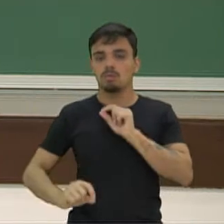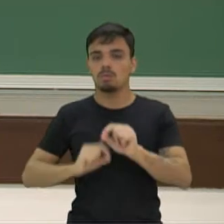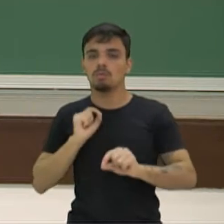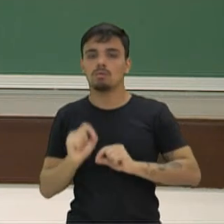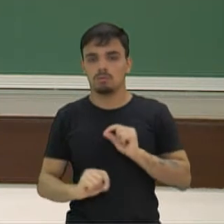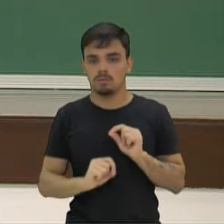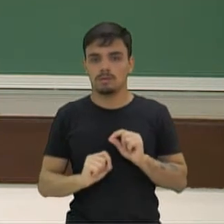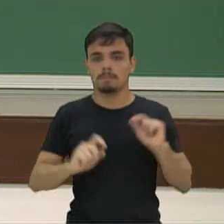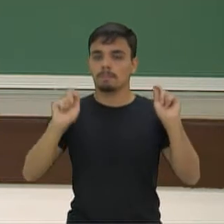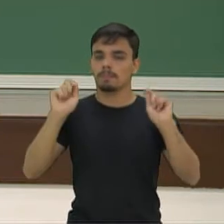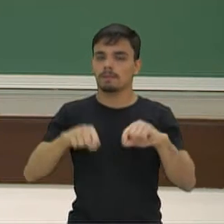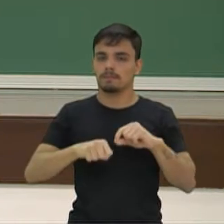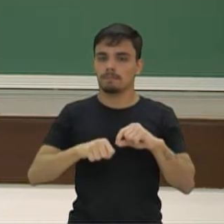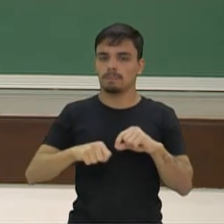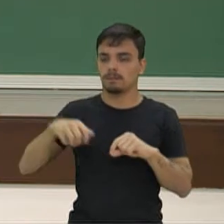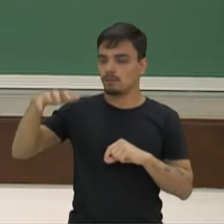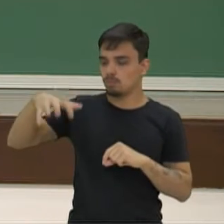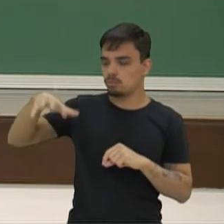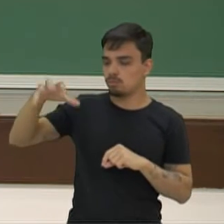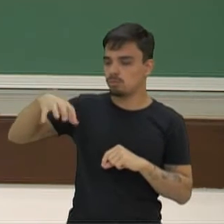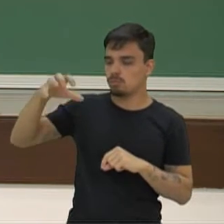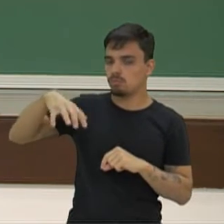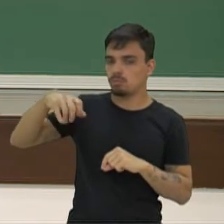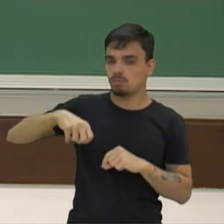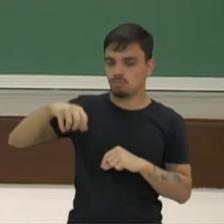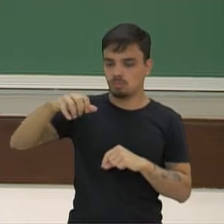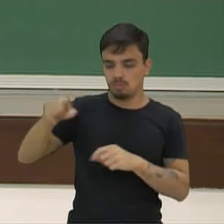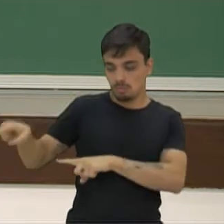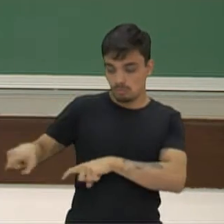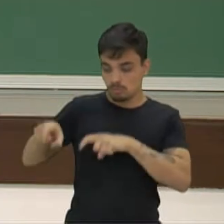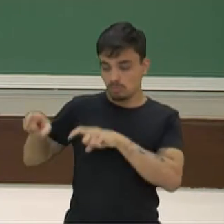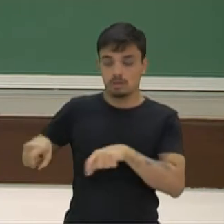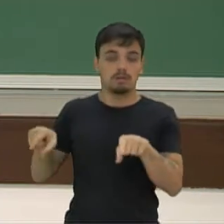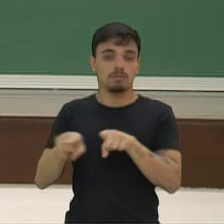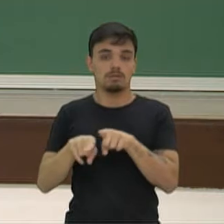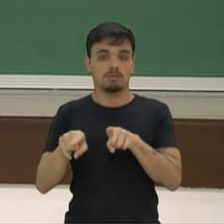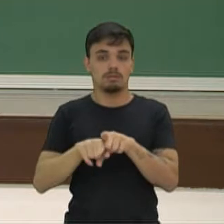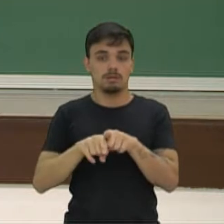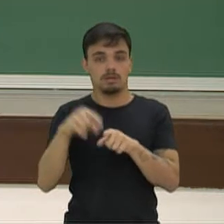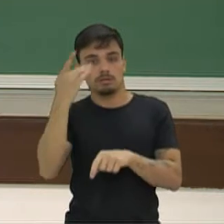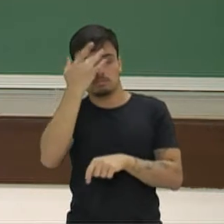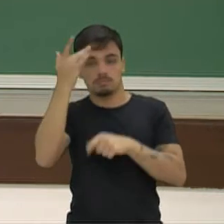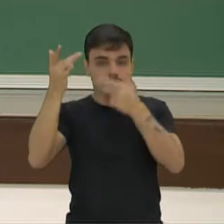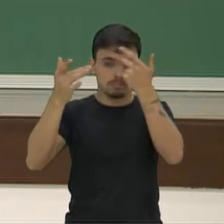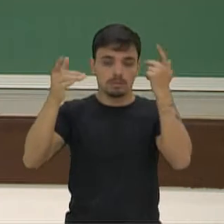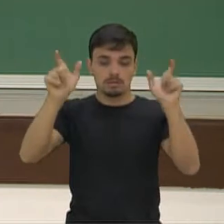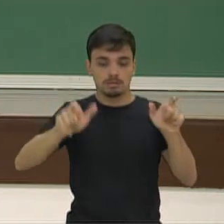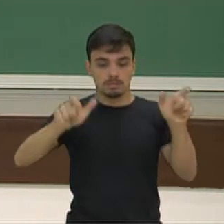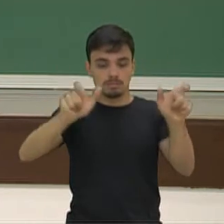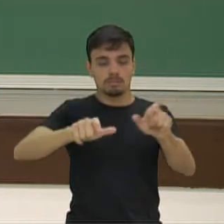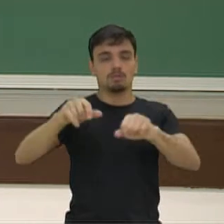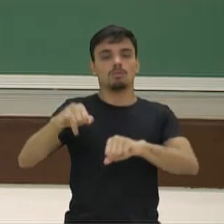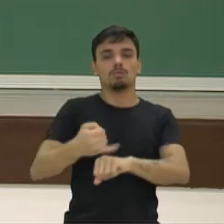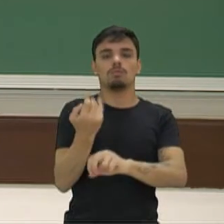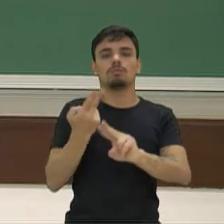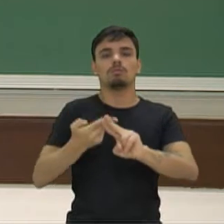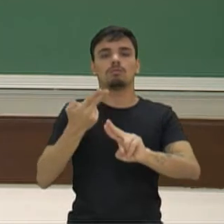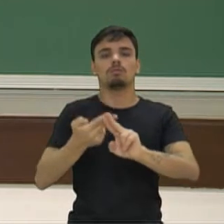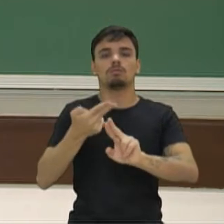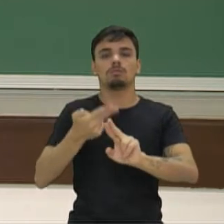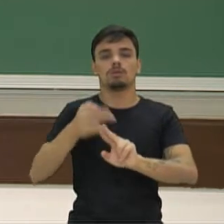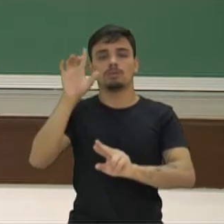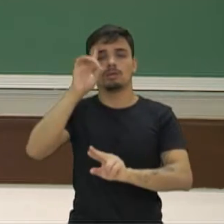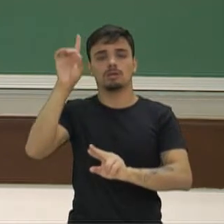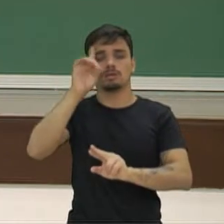pode não só irrigar lavouras, como as pessoas utilizarem isso para o seu dia a